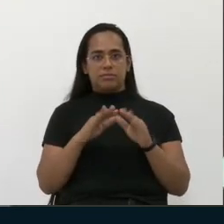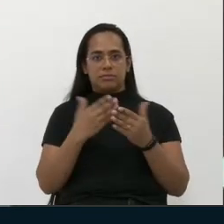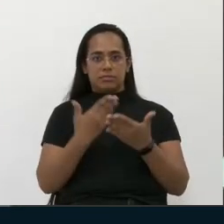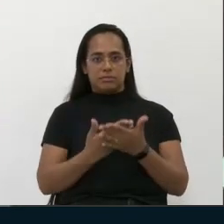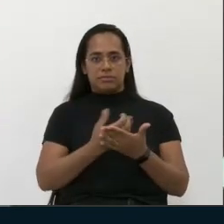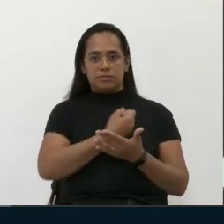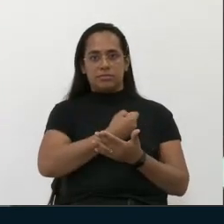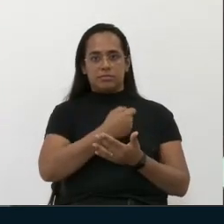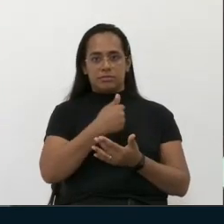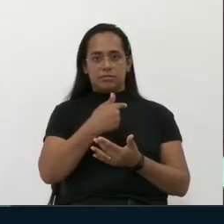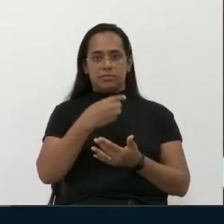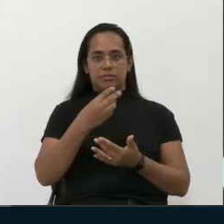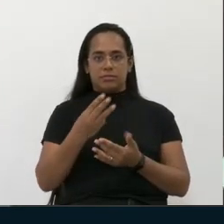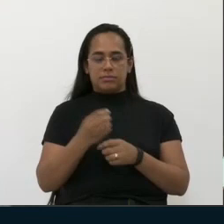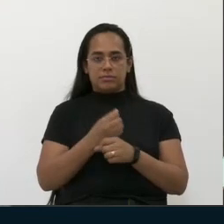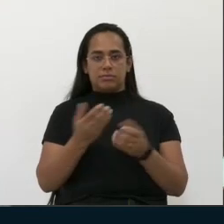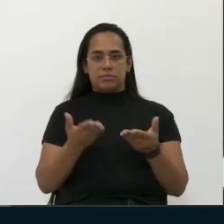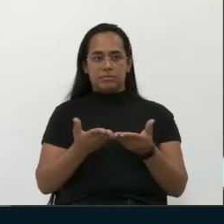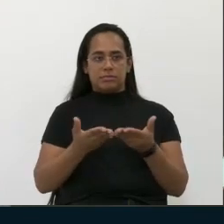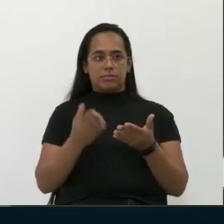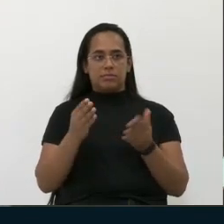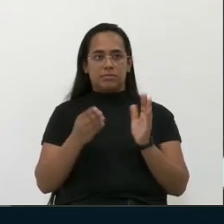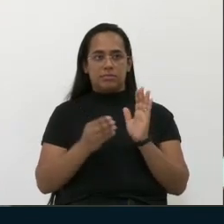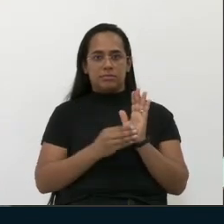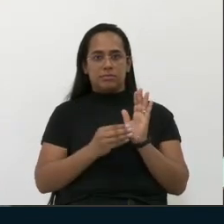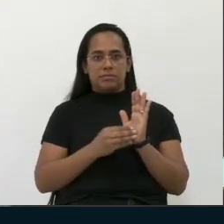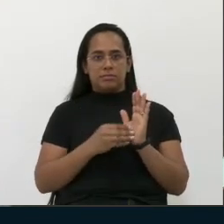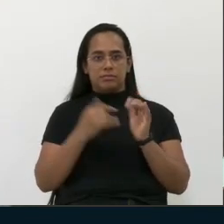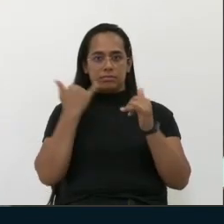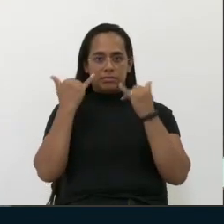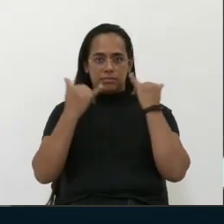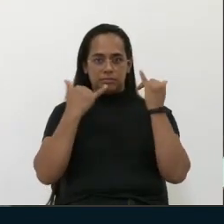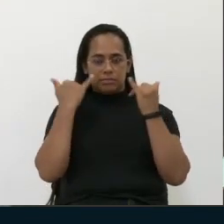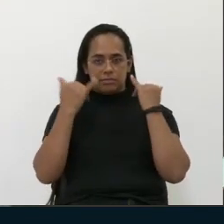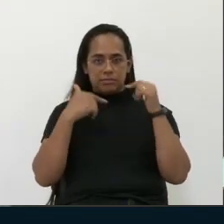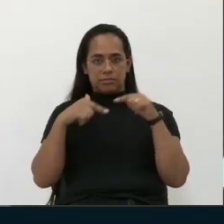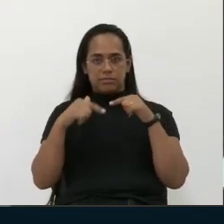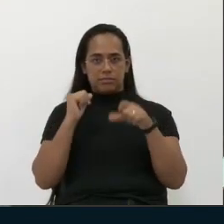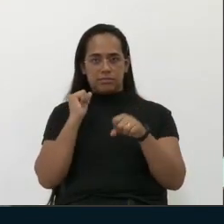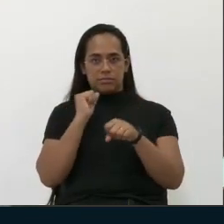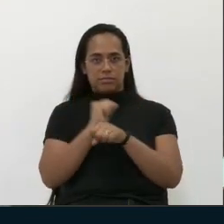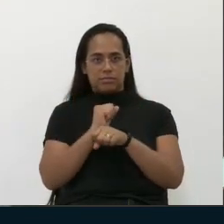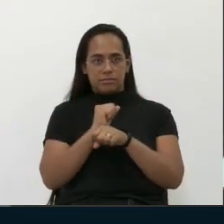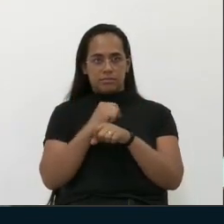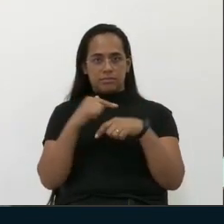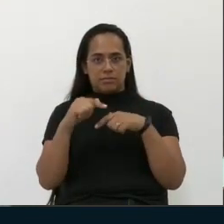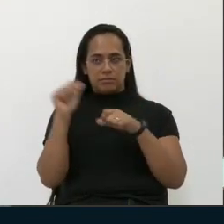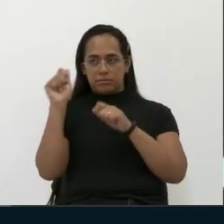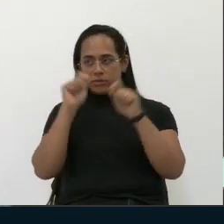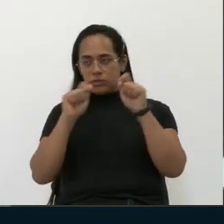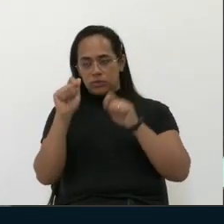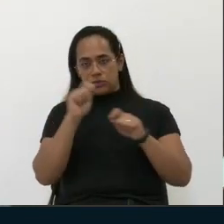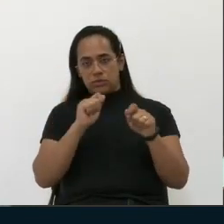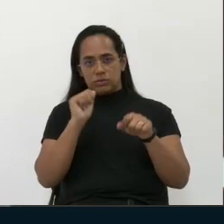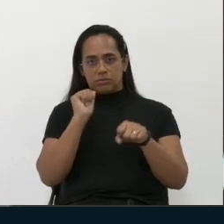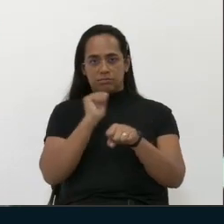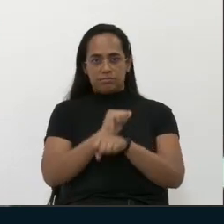73-2024. Ementa, informações sobre a paralisação de serviço de limpeza no PA Bom Sucesso no